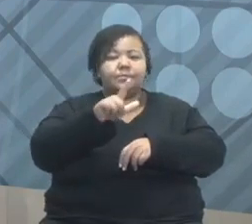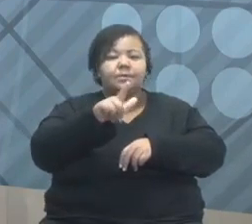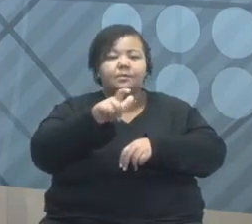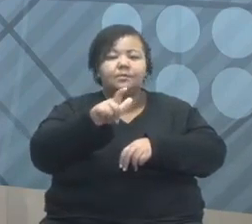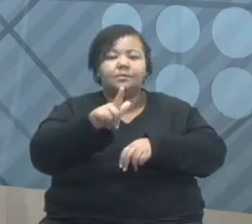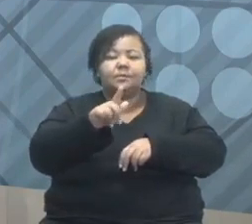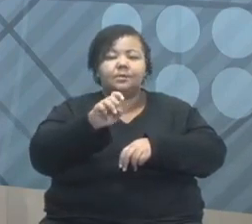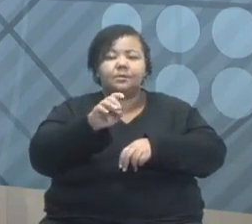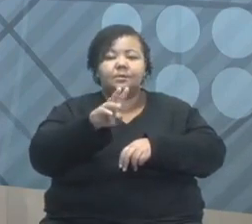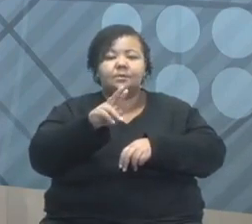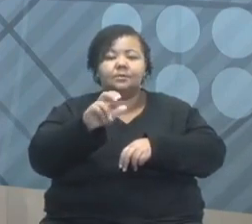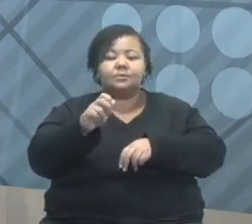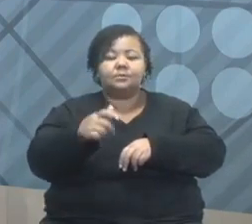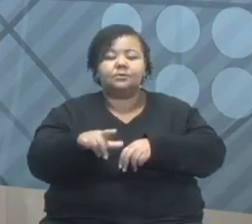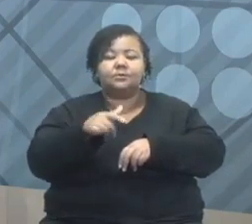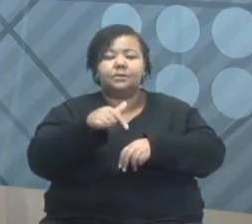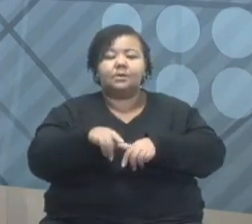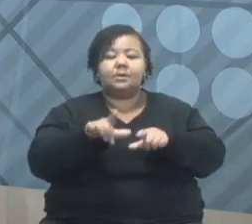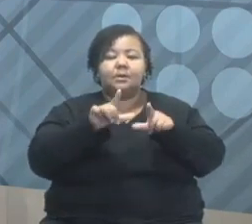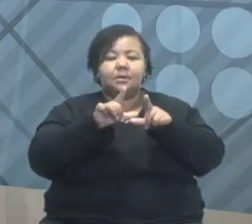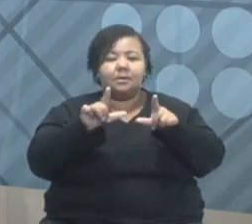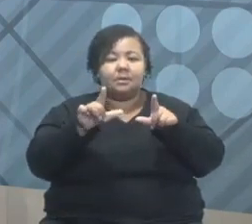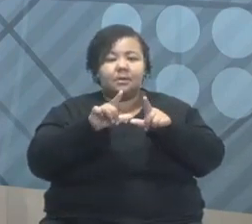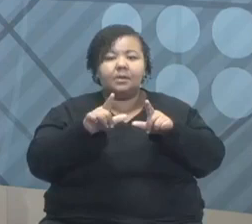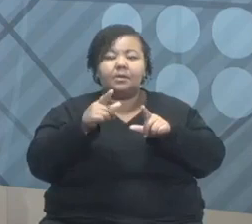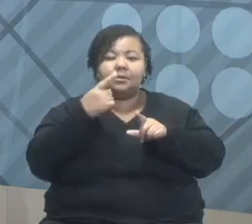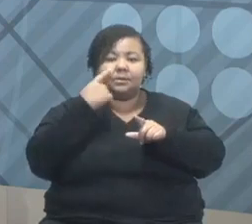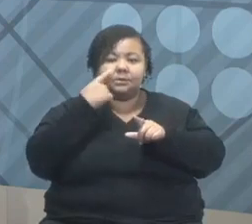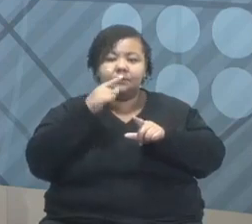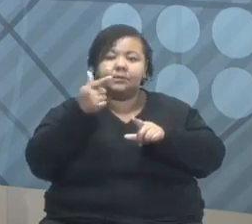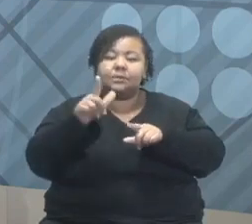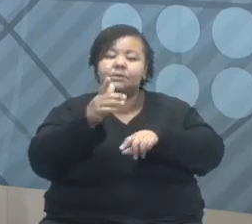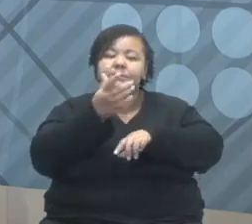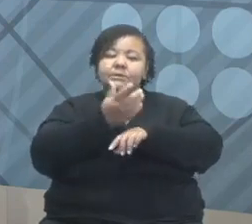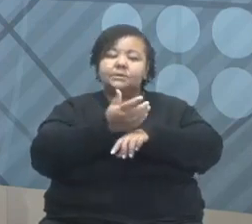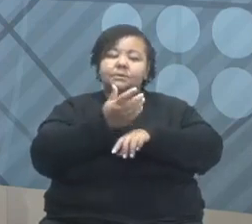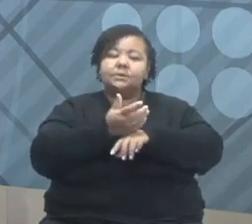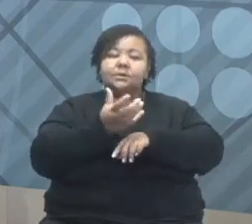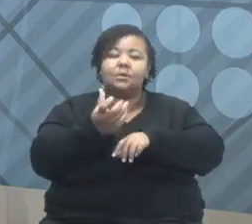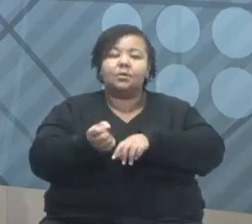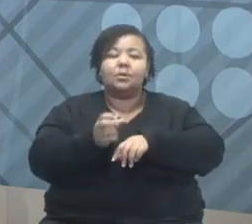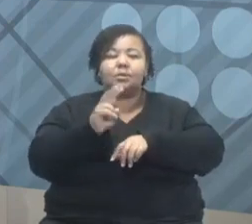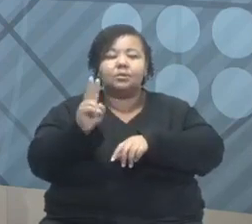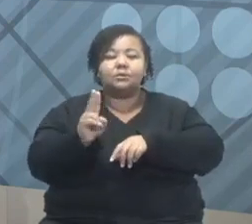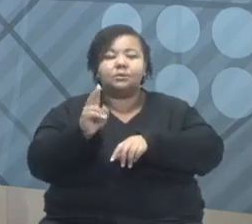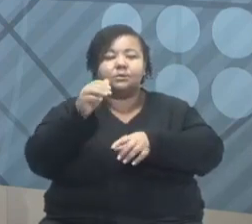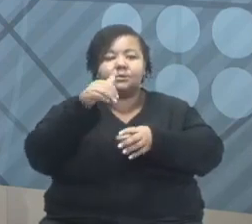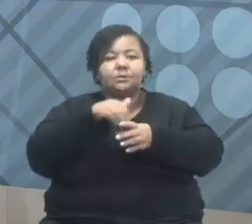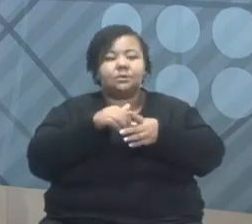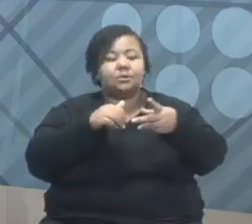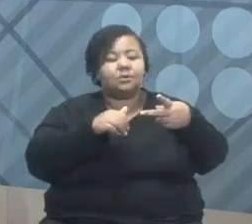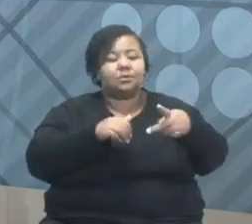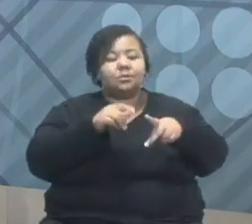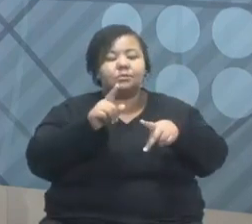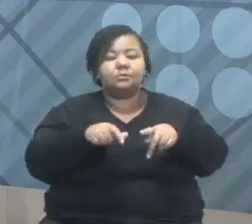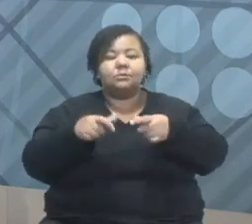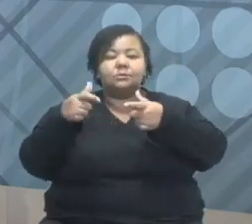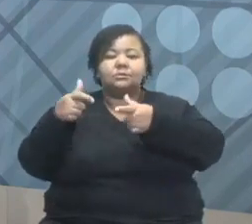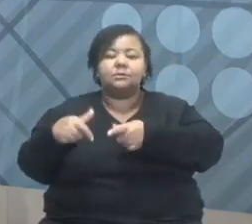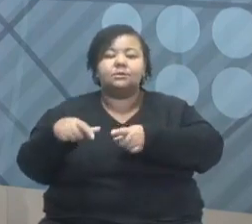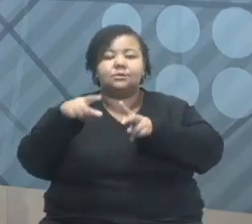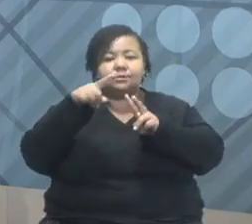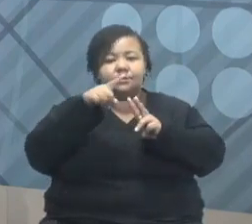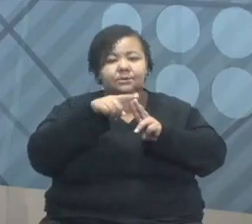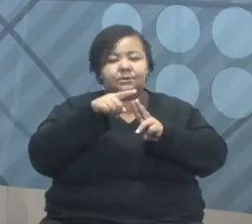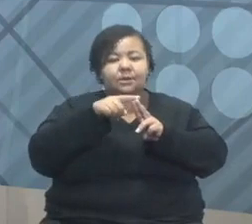parte de todos os conceitos que veremos ao longo da nossa disciplina. Quando nós trabalhamos na álgebra linear, estamos trabalhando com espaços